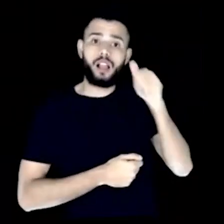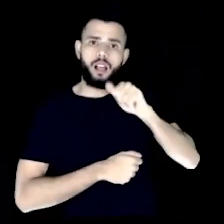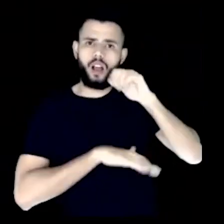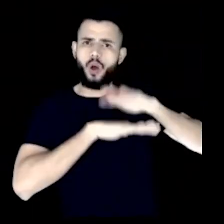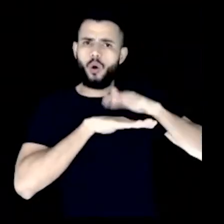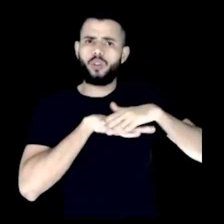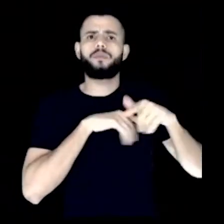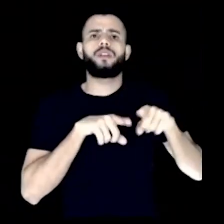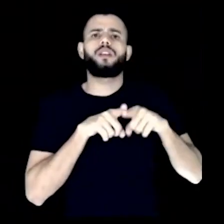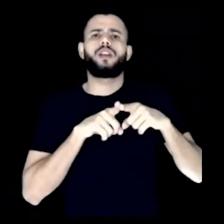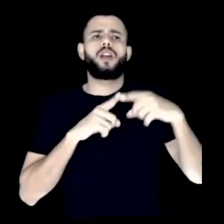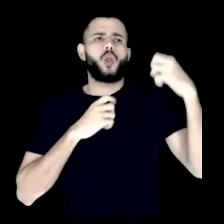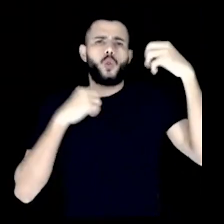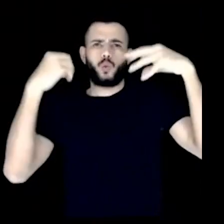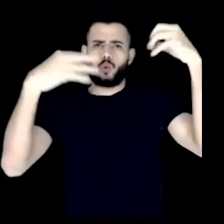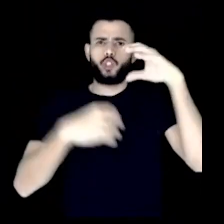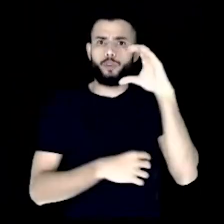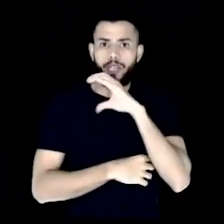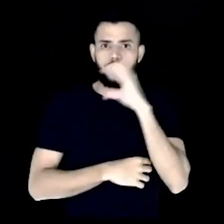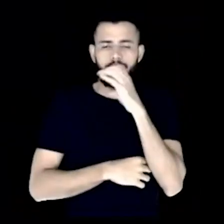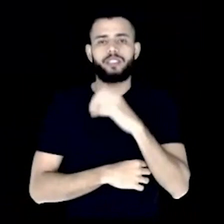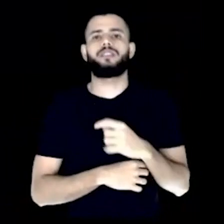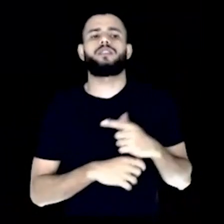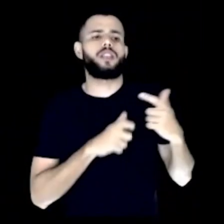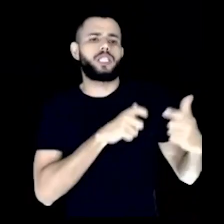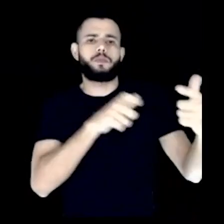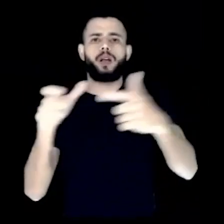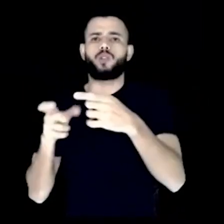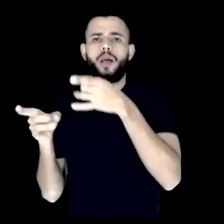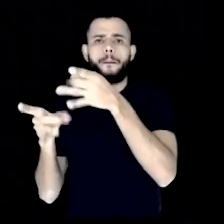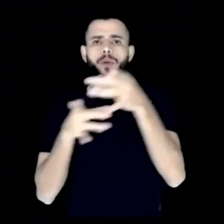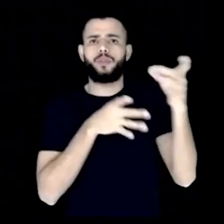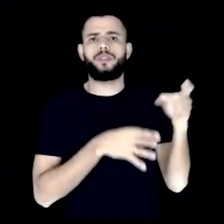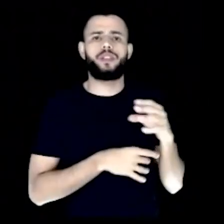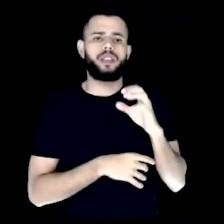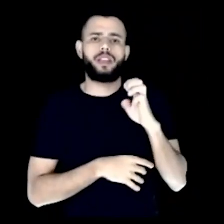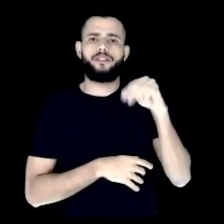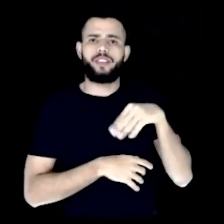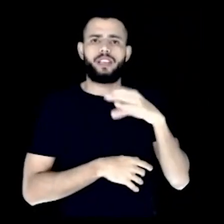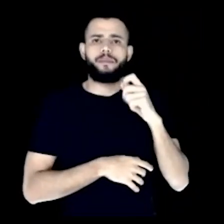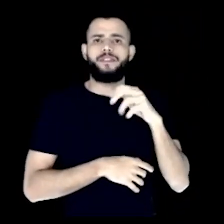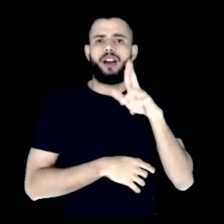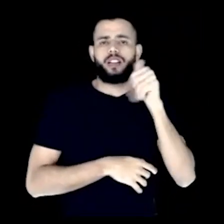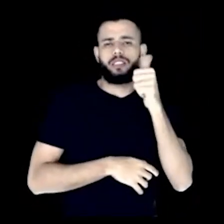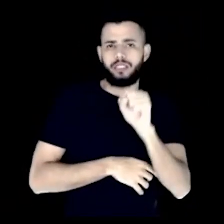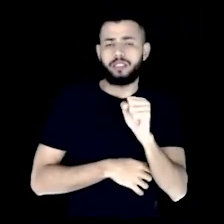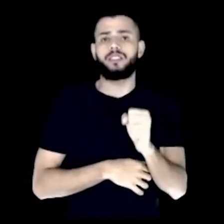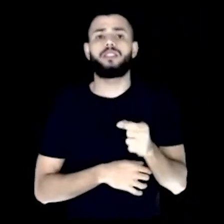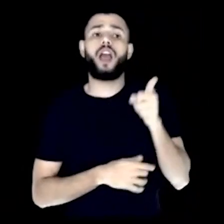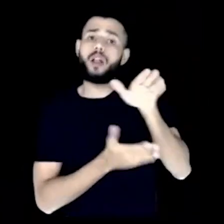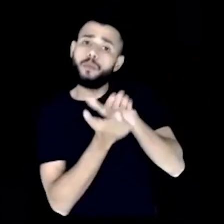autora do Luzes de Emergência se Acenderão Automaticamente, de Espaços Abandonados, Enfim, Capivaras,